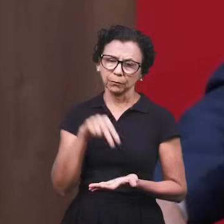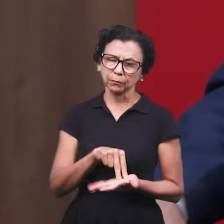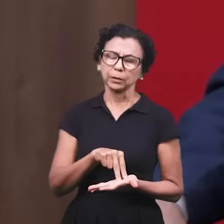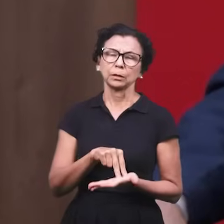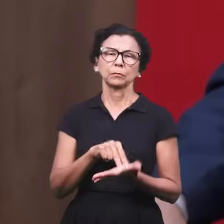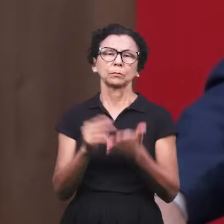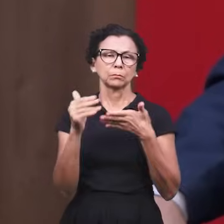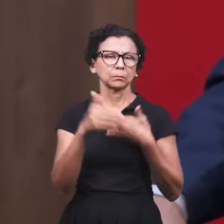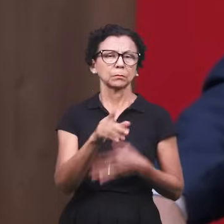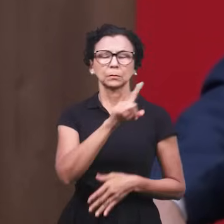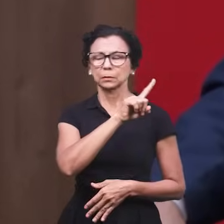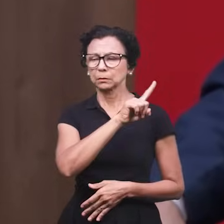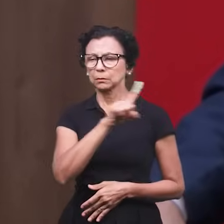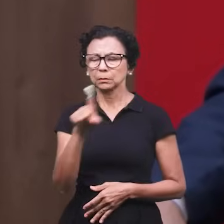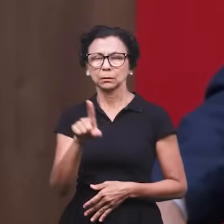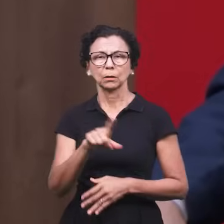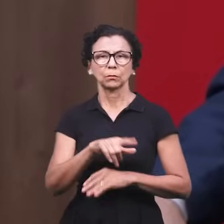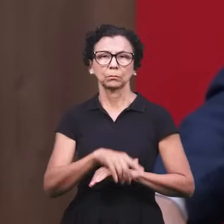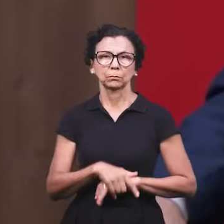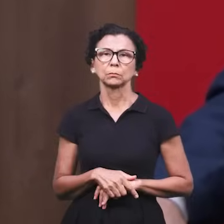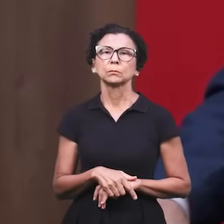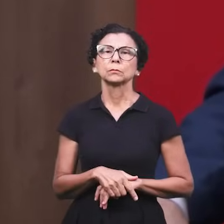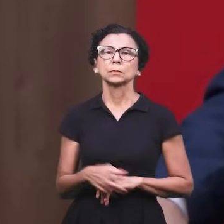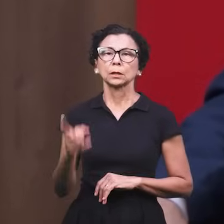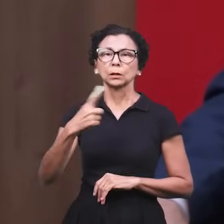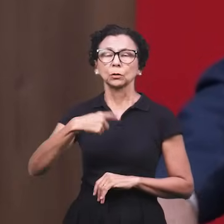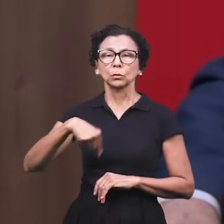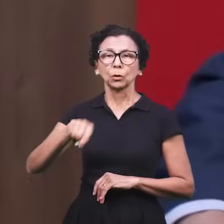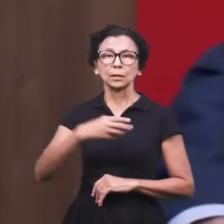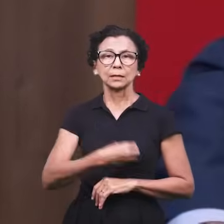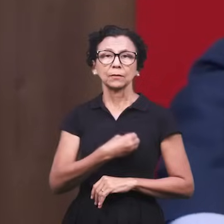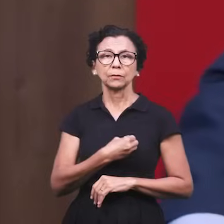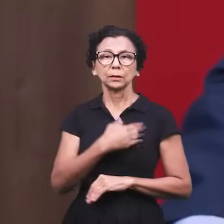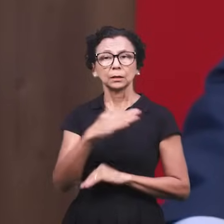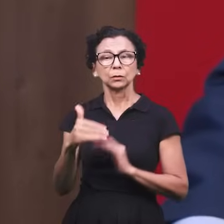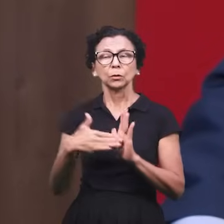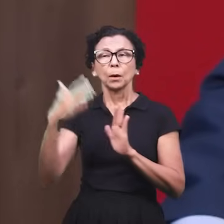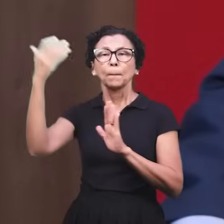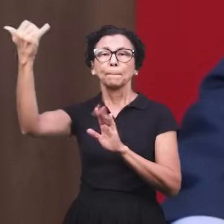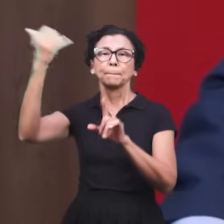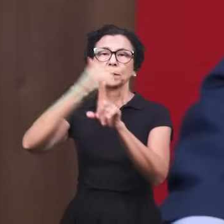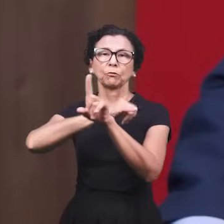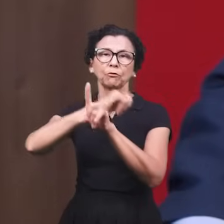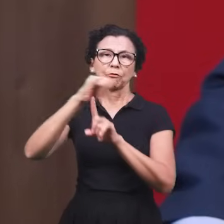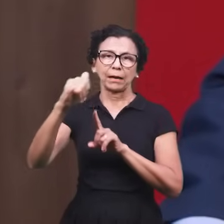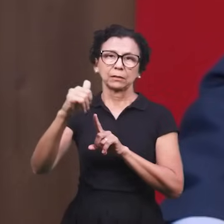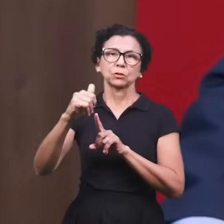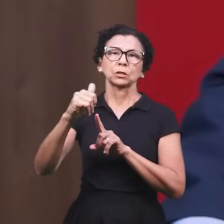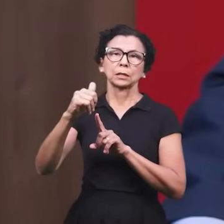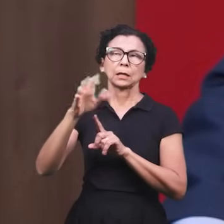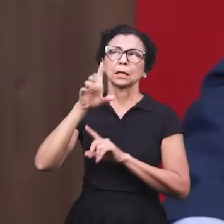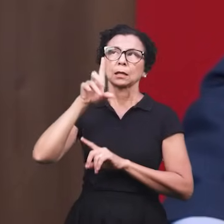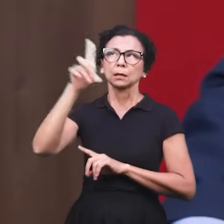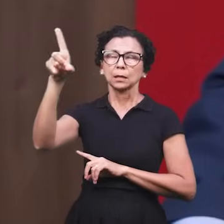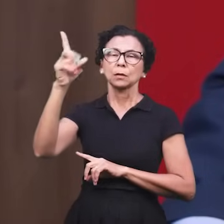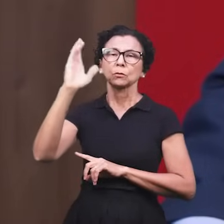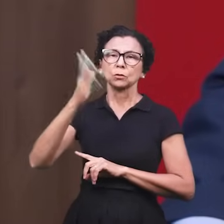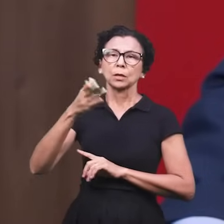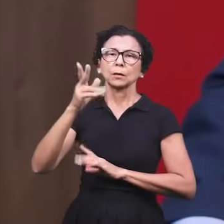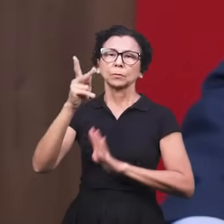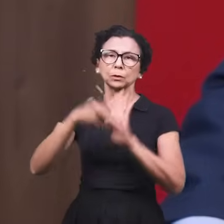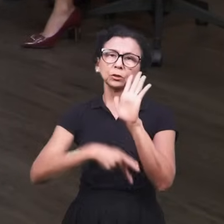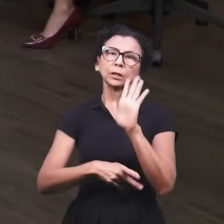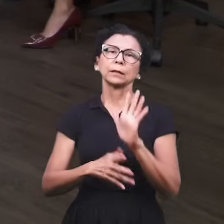profética e que tudo está dentro daquilo que Deus determinou. O mundo não pode entender isso, mas o justo viverá da